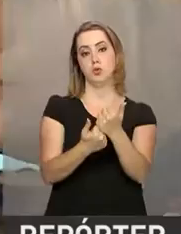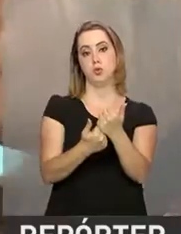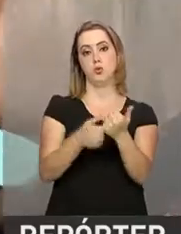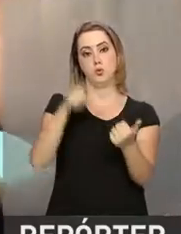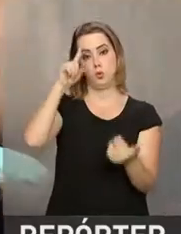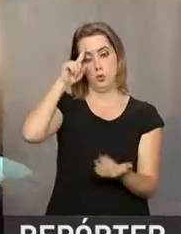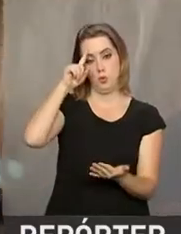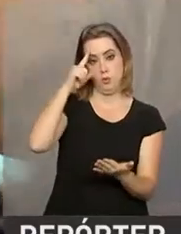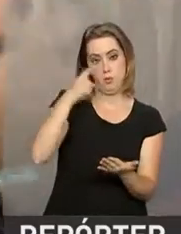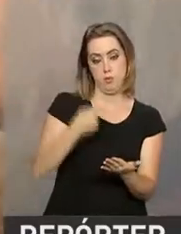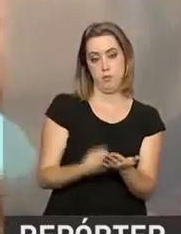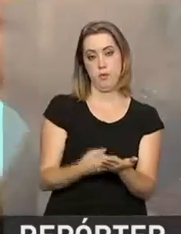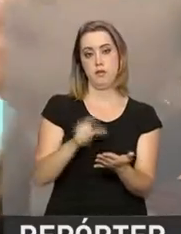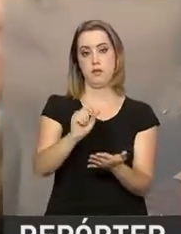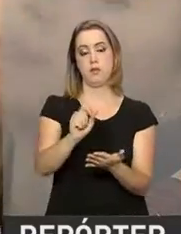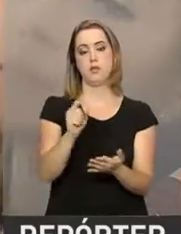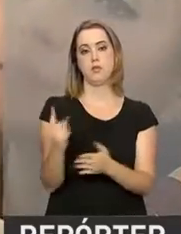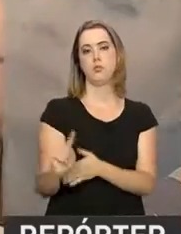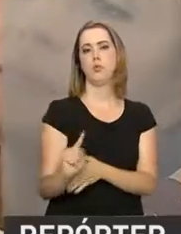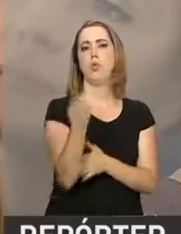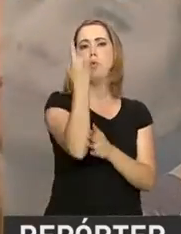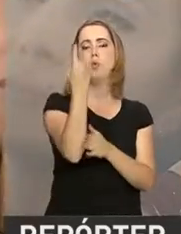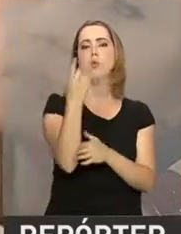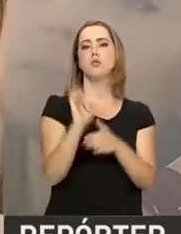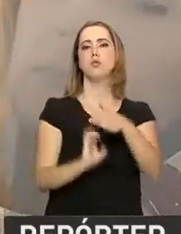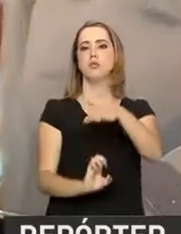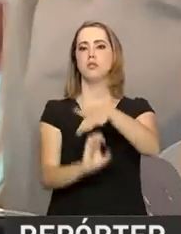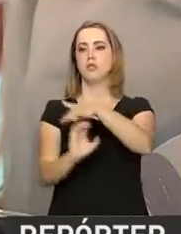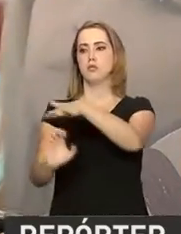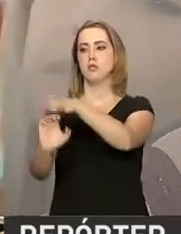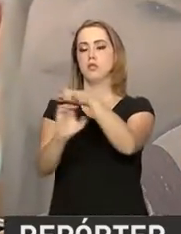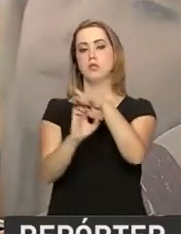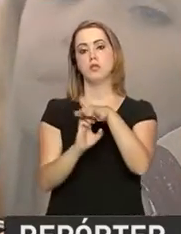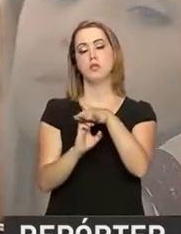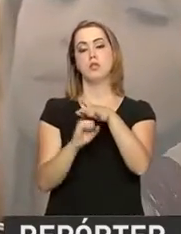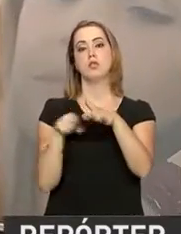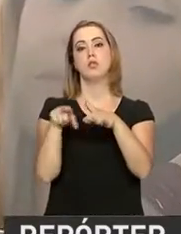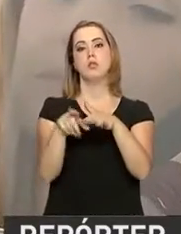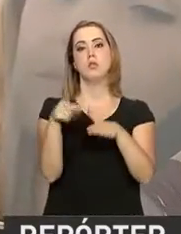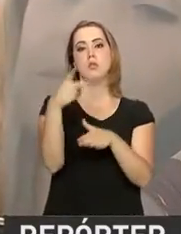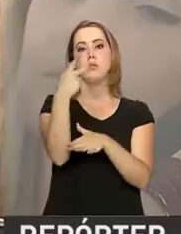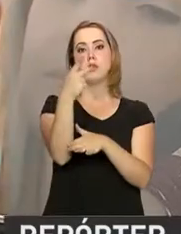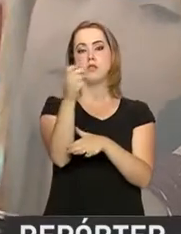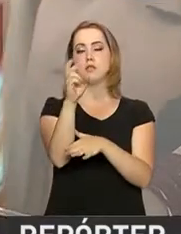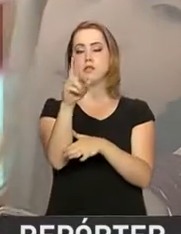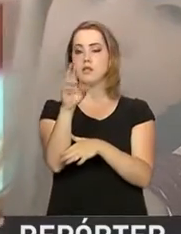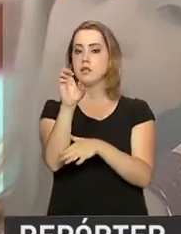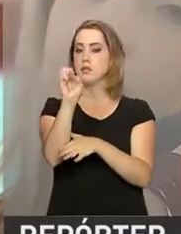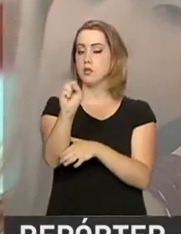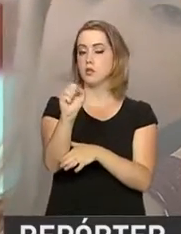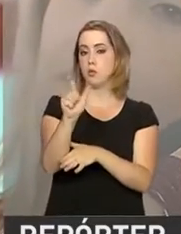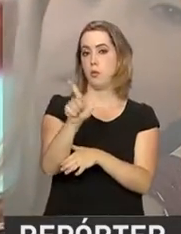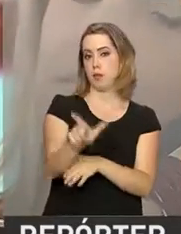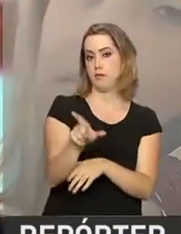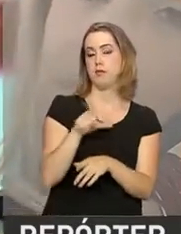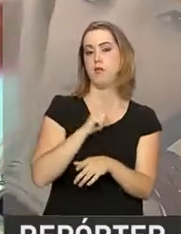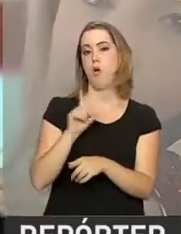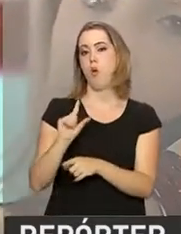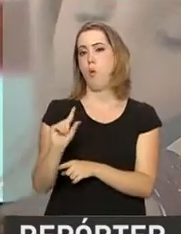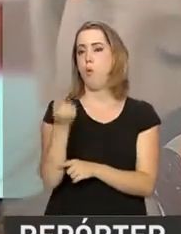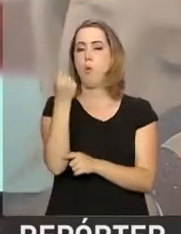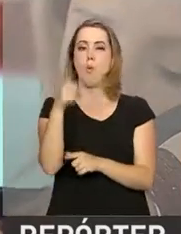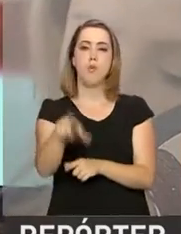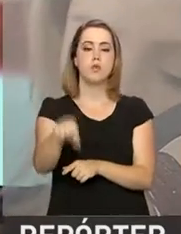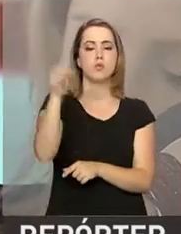Petrobras de ser operadora única dos campos do pré-sal por uma opção para a Petrobras.